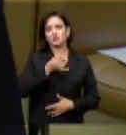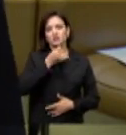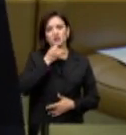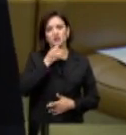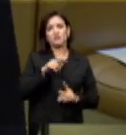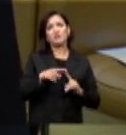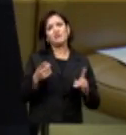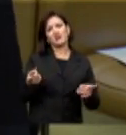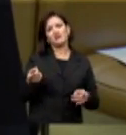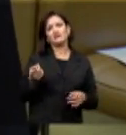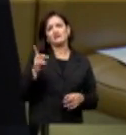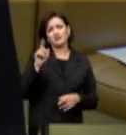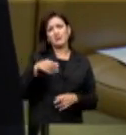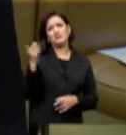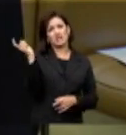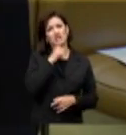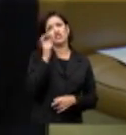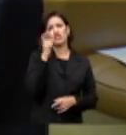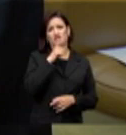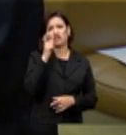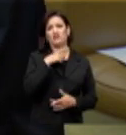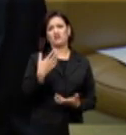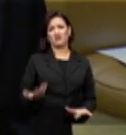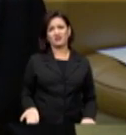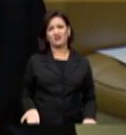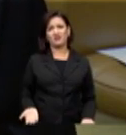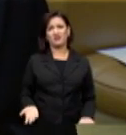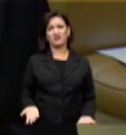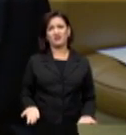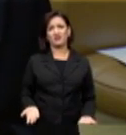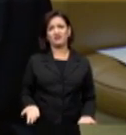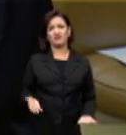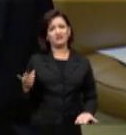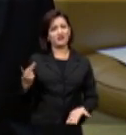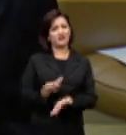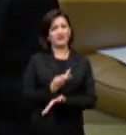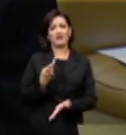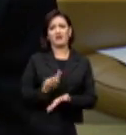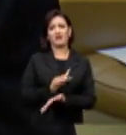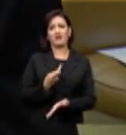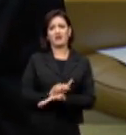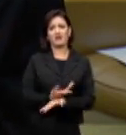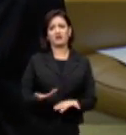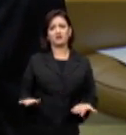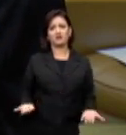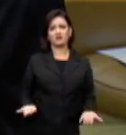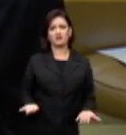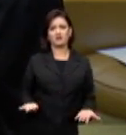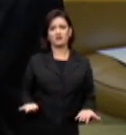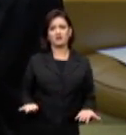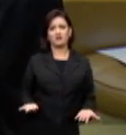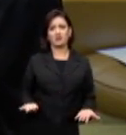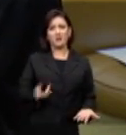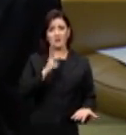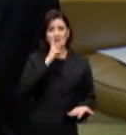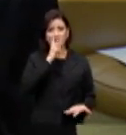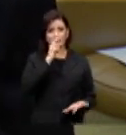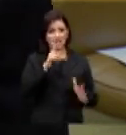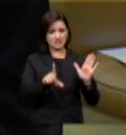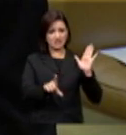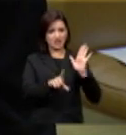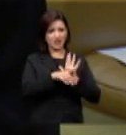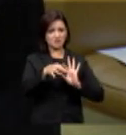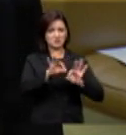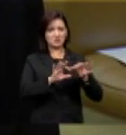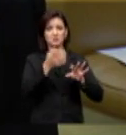de uma mentira. Nós estamos falando aqui de uma fraude. Se rasga a lei e